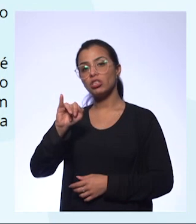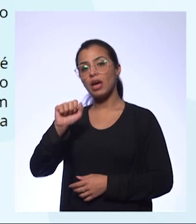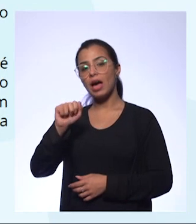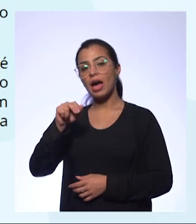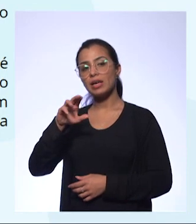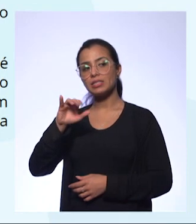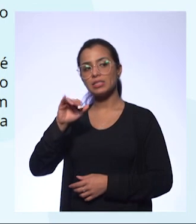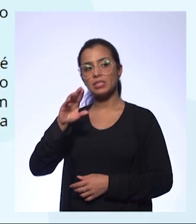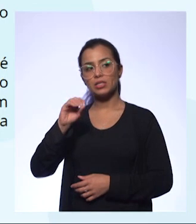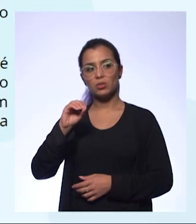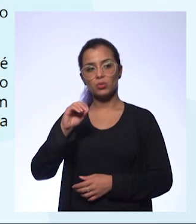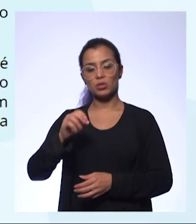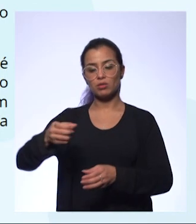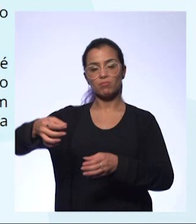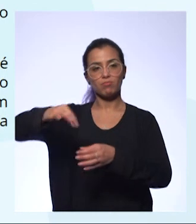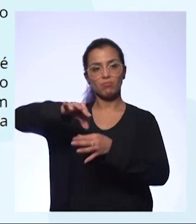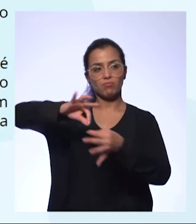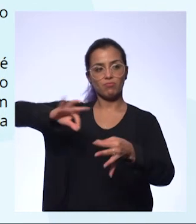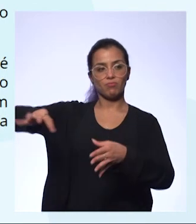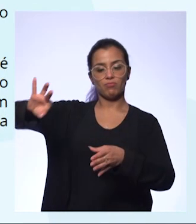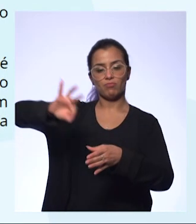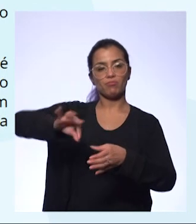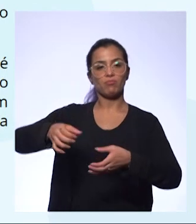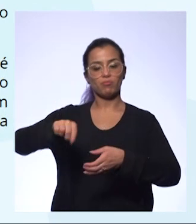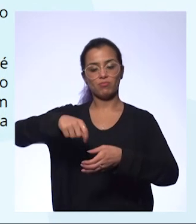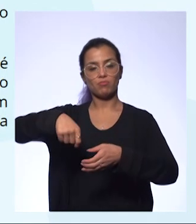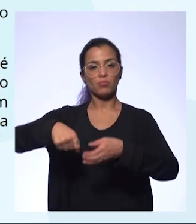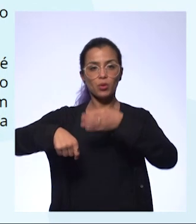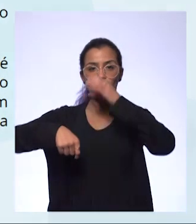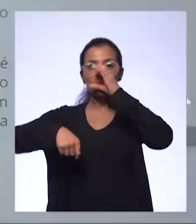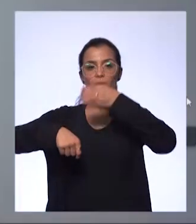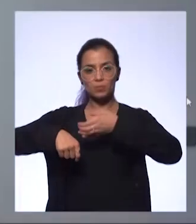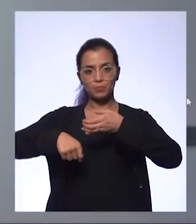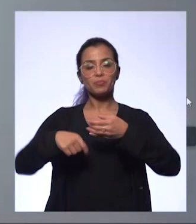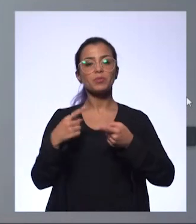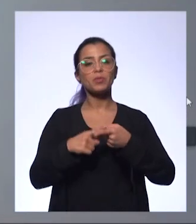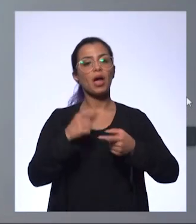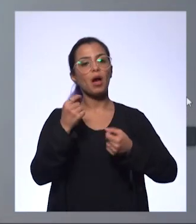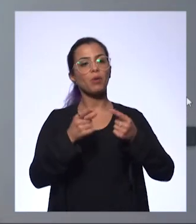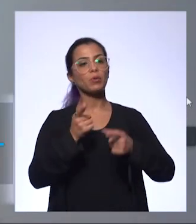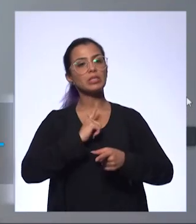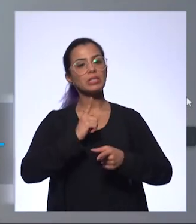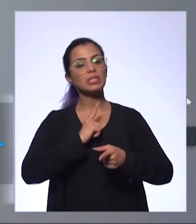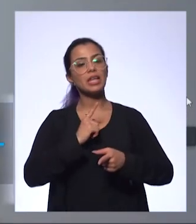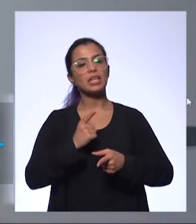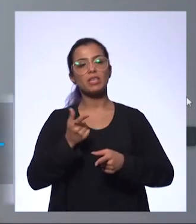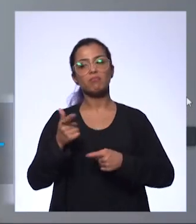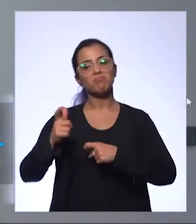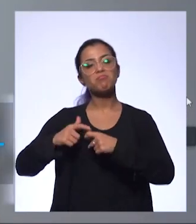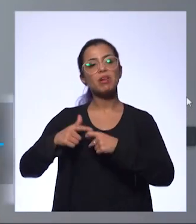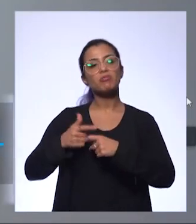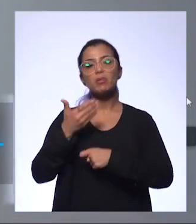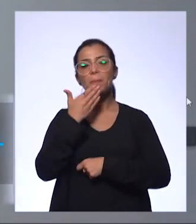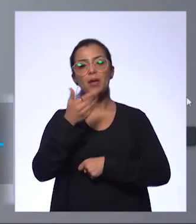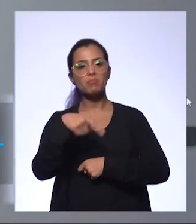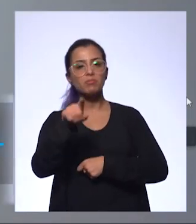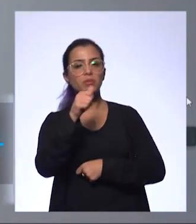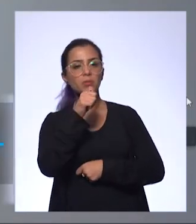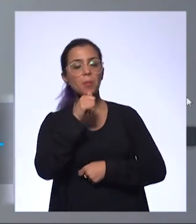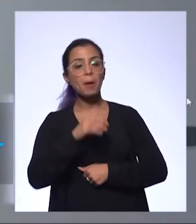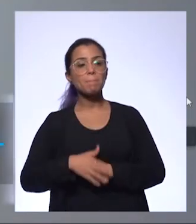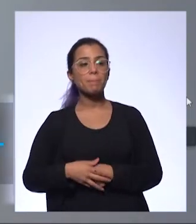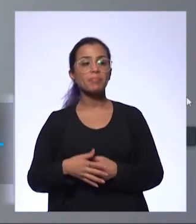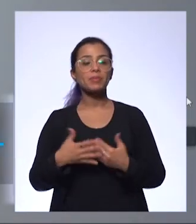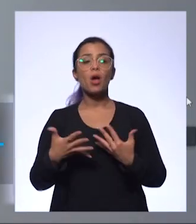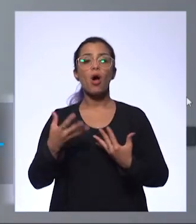vocês, alguns tomam tipo leite de magnésia ou algum medicamento que é receitado pelo seu próprio médico, né? E